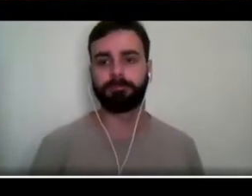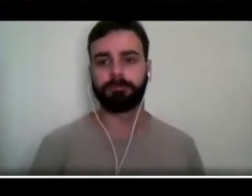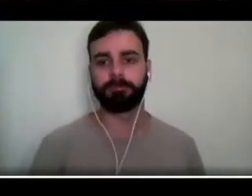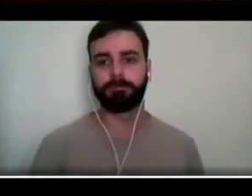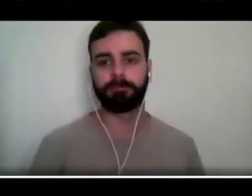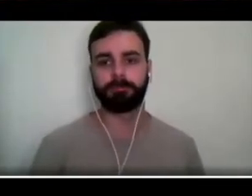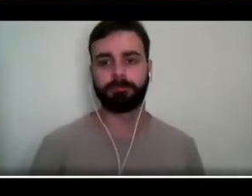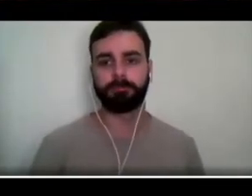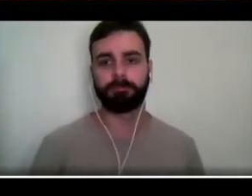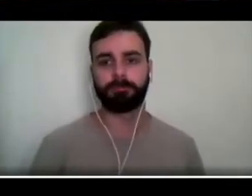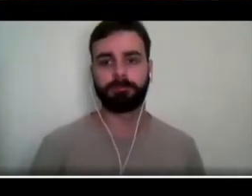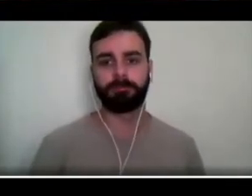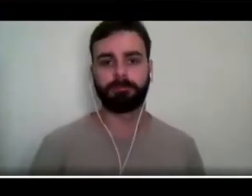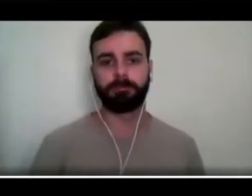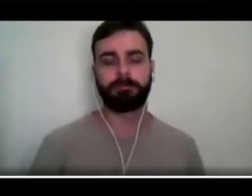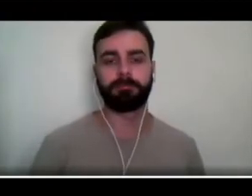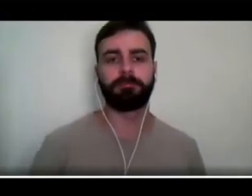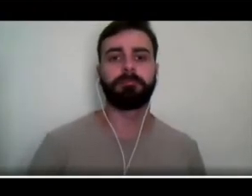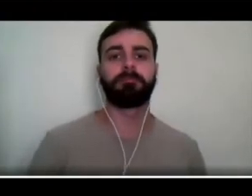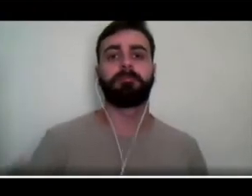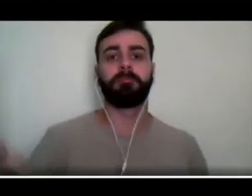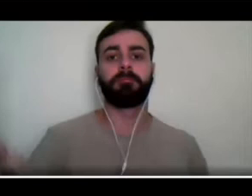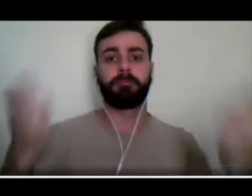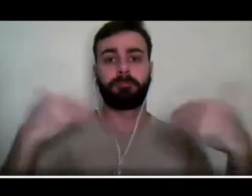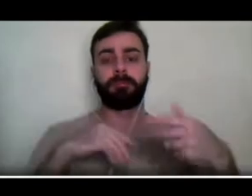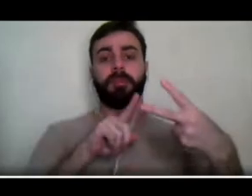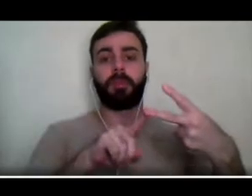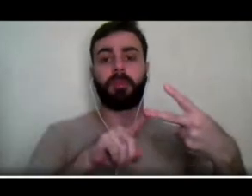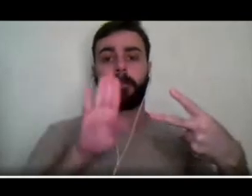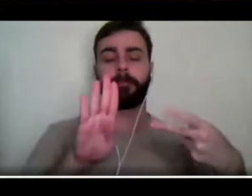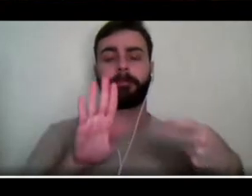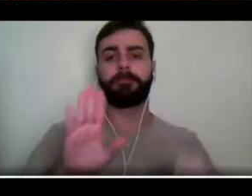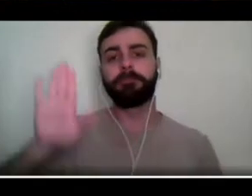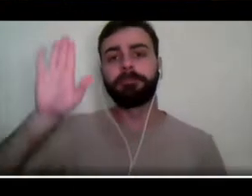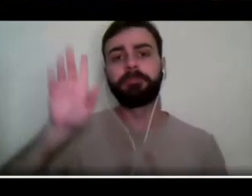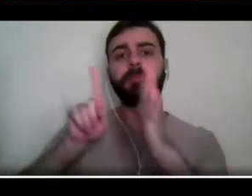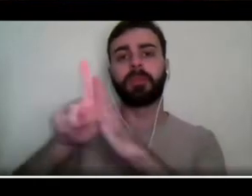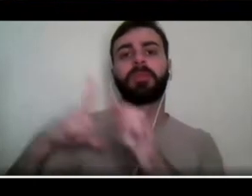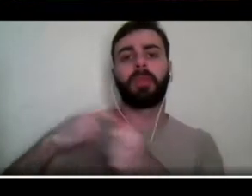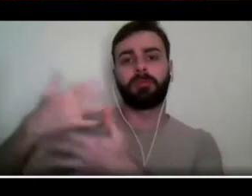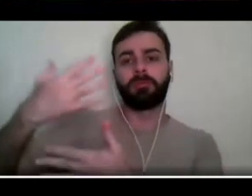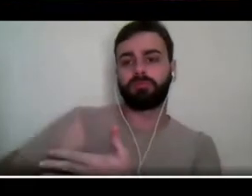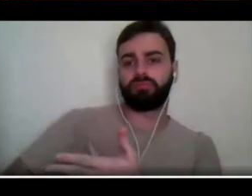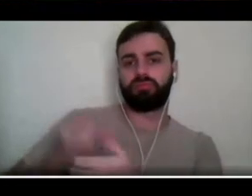Na letra B... Professora, fizeram a pergunta aí no chat. Ó, valeu.